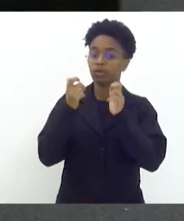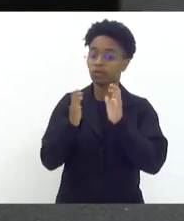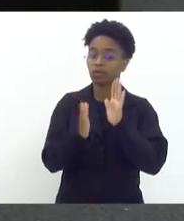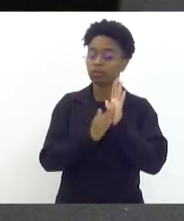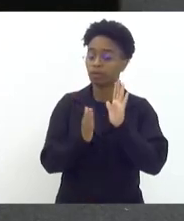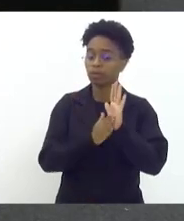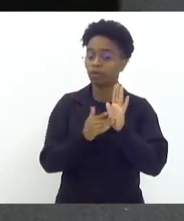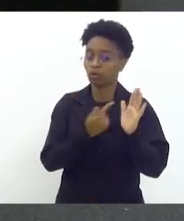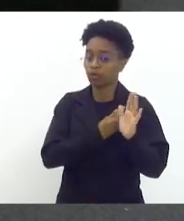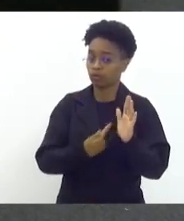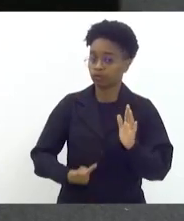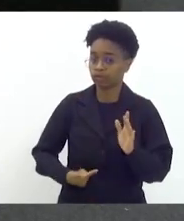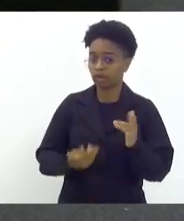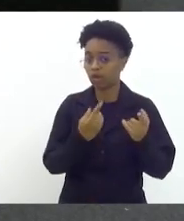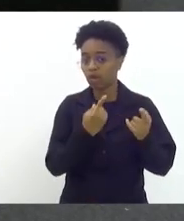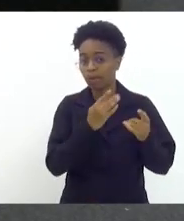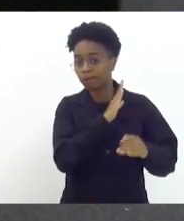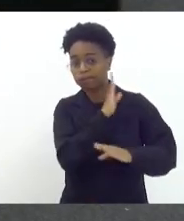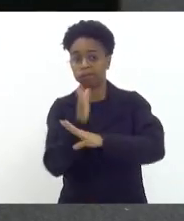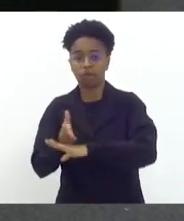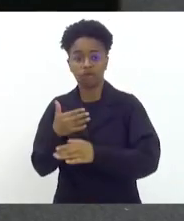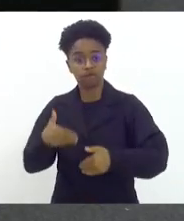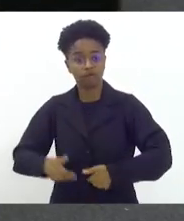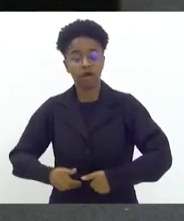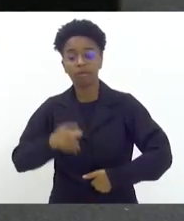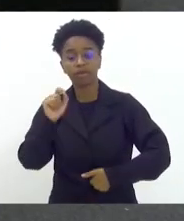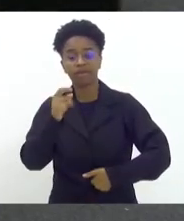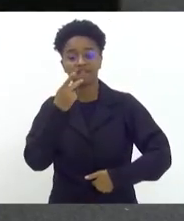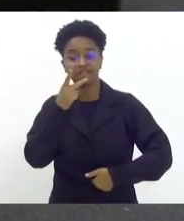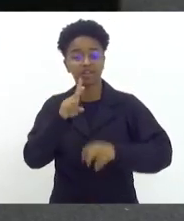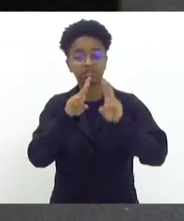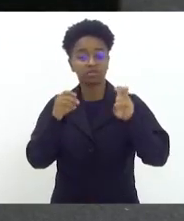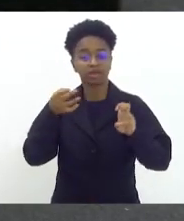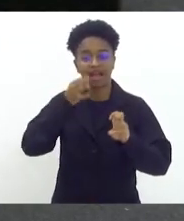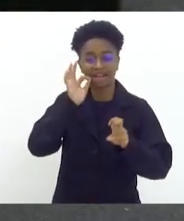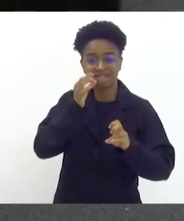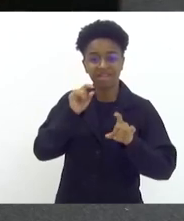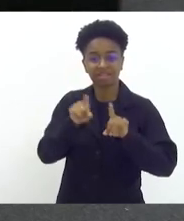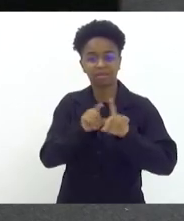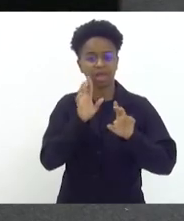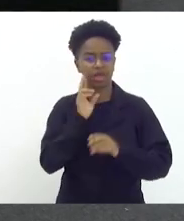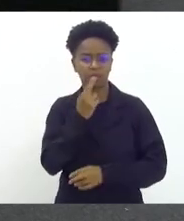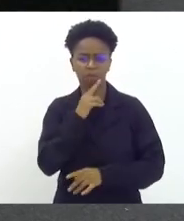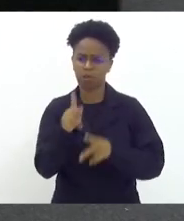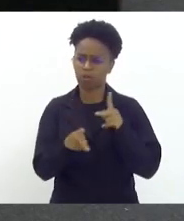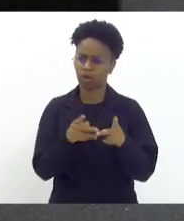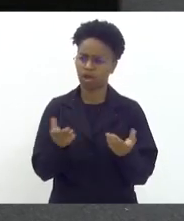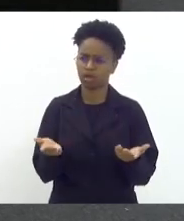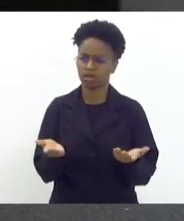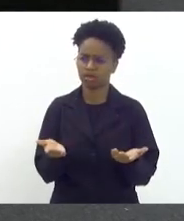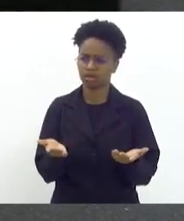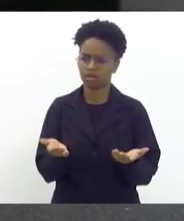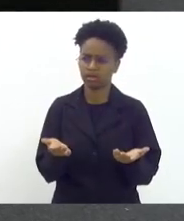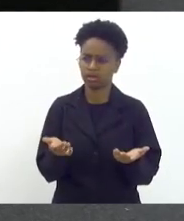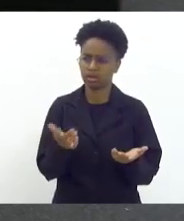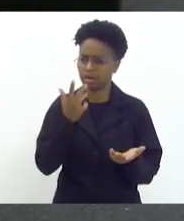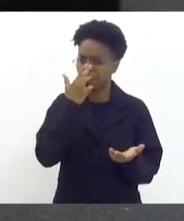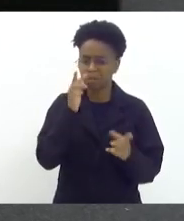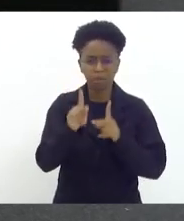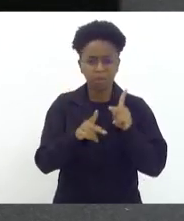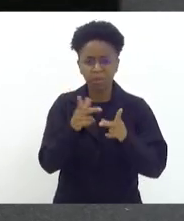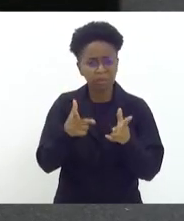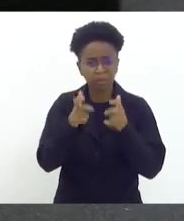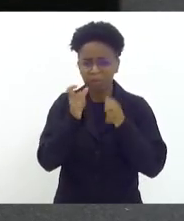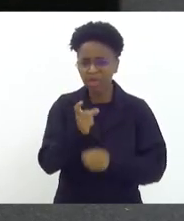proposta do governo para combater fome é falar dos cafés e dos restaurantes populares parece que o povo não tá